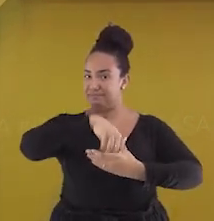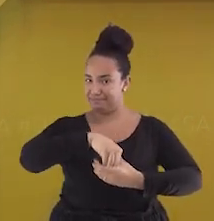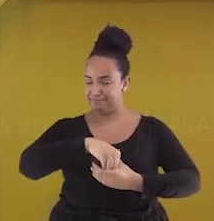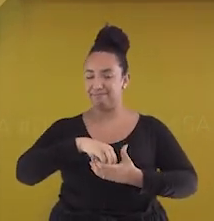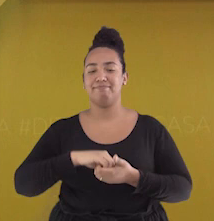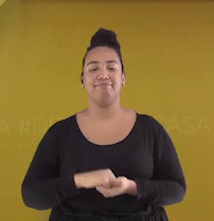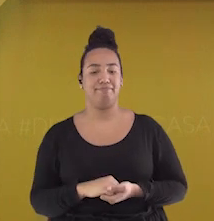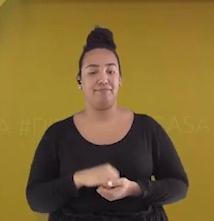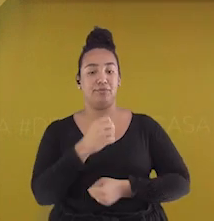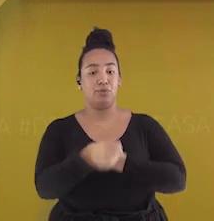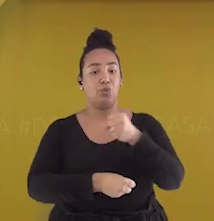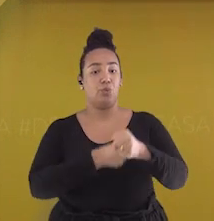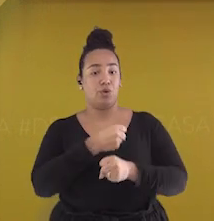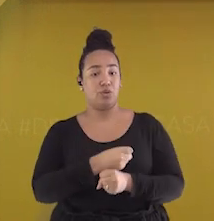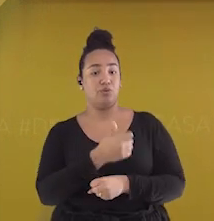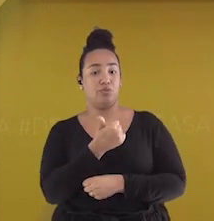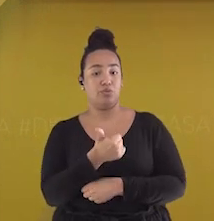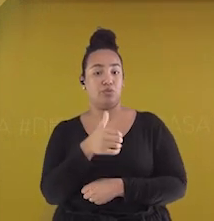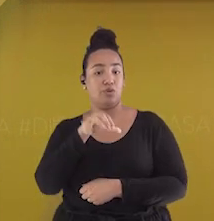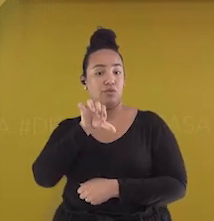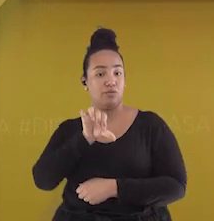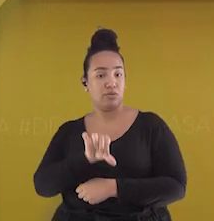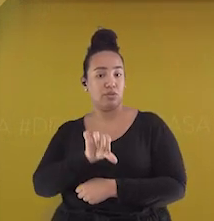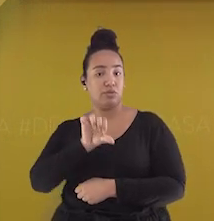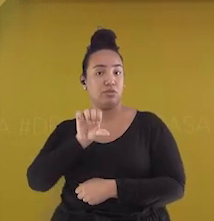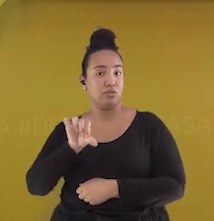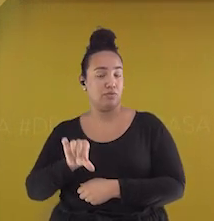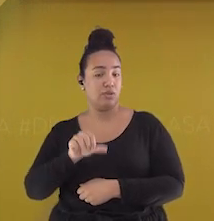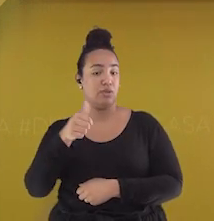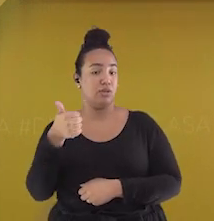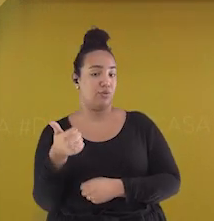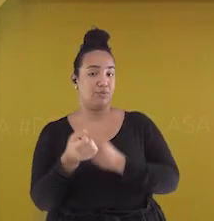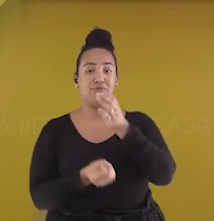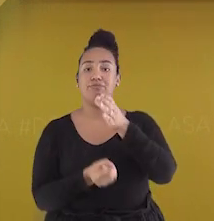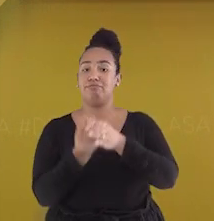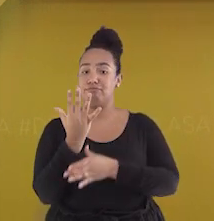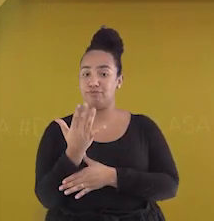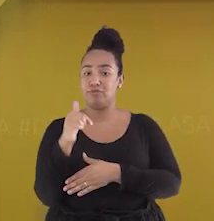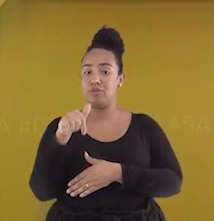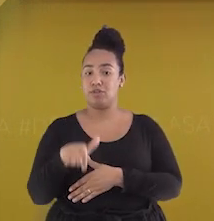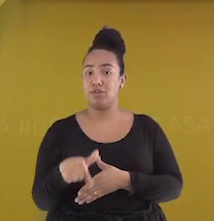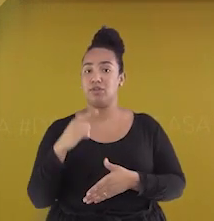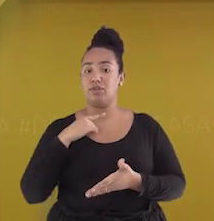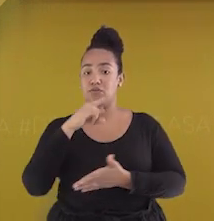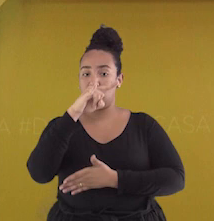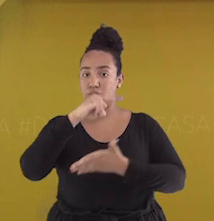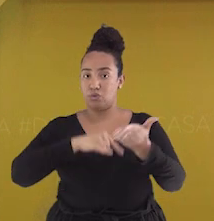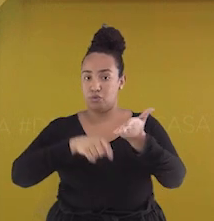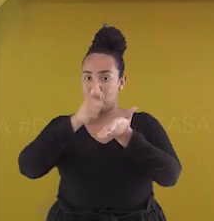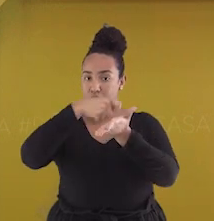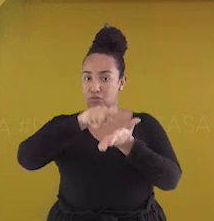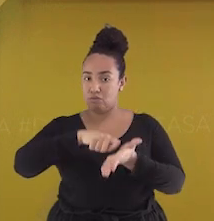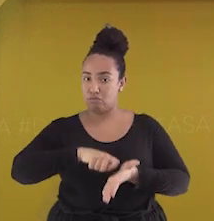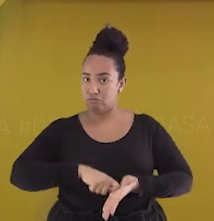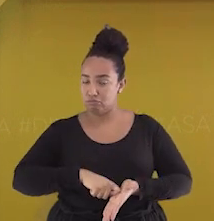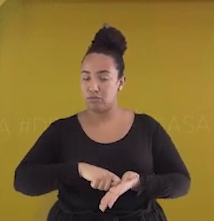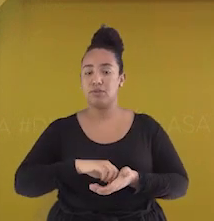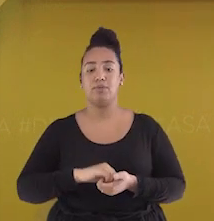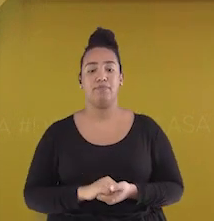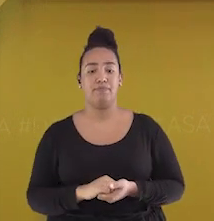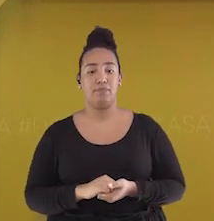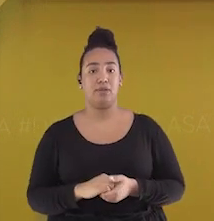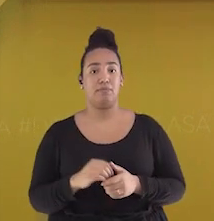Criado em 1991 como uma zona de livre comércio a partir da assinatura do Tratado de